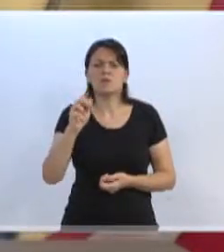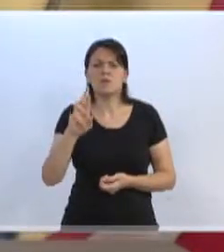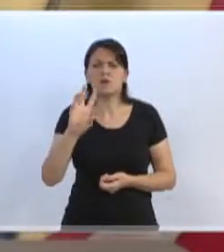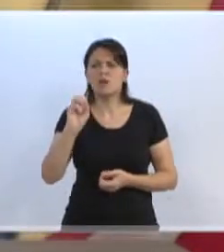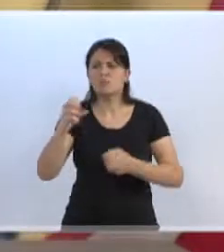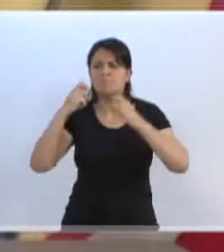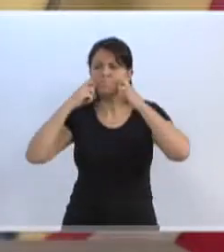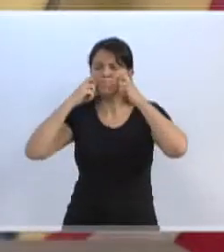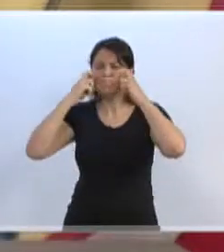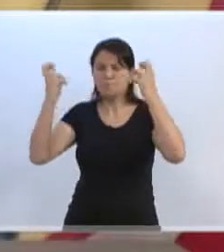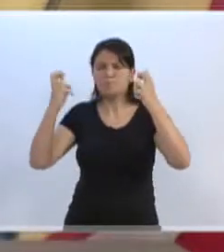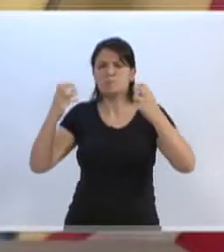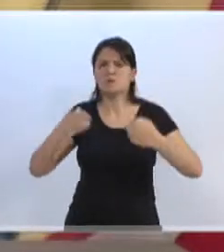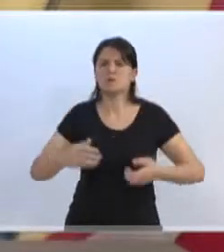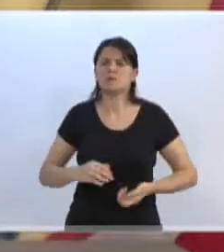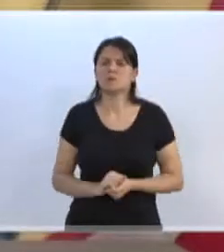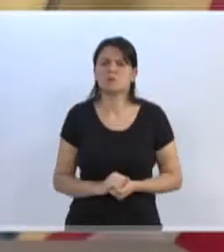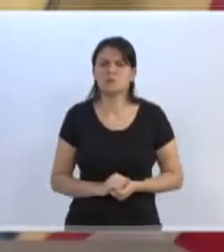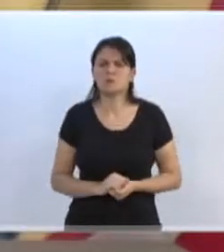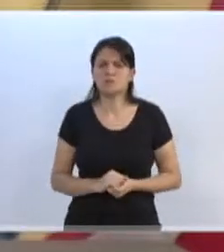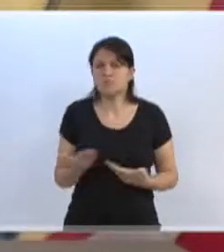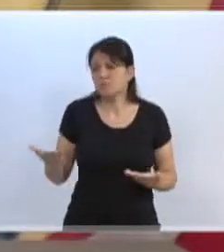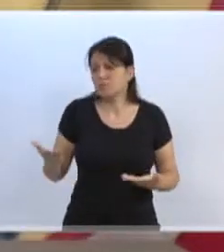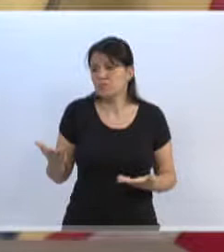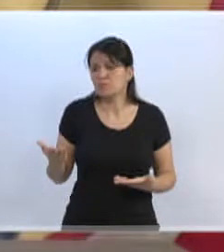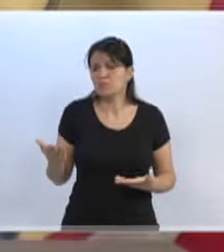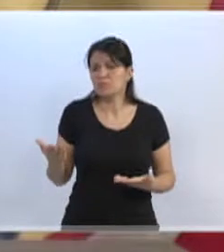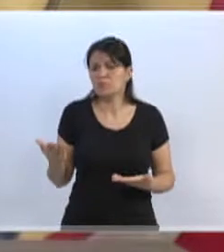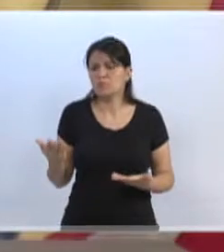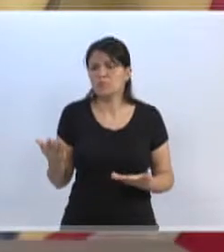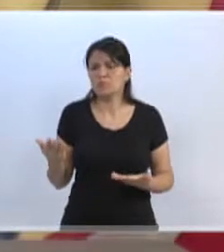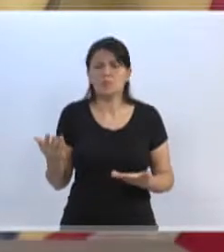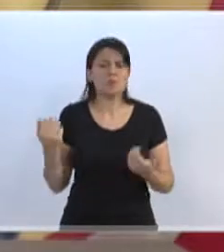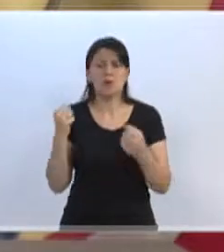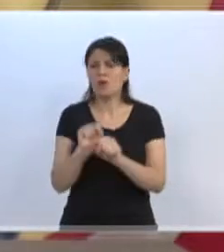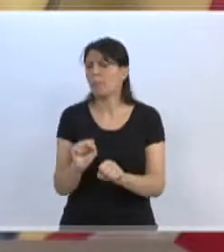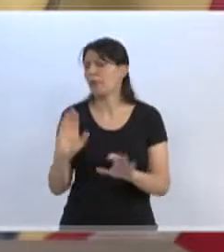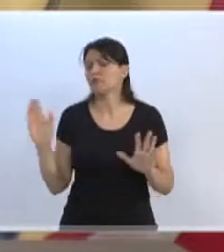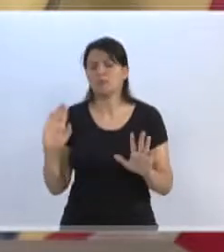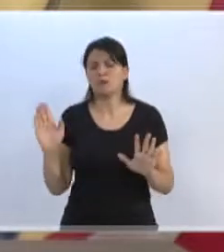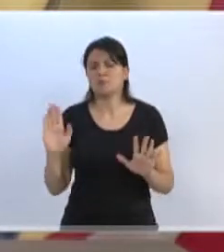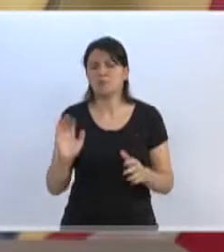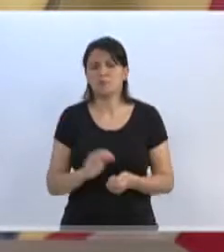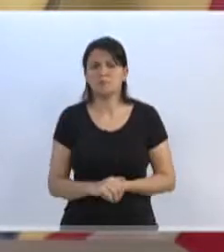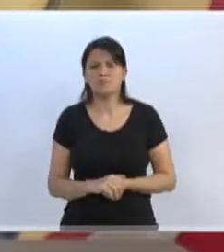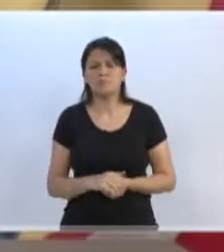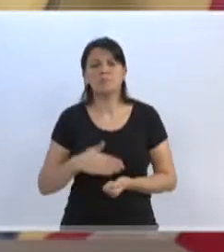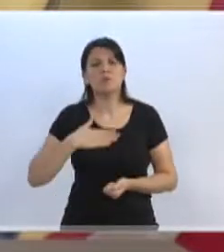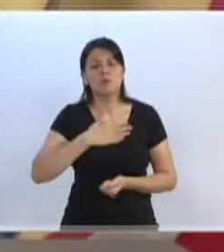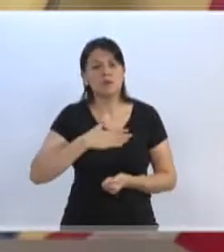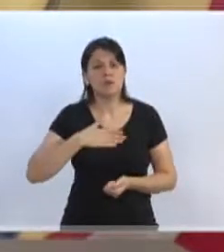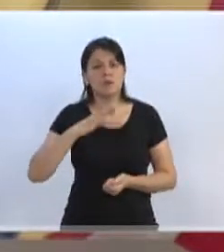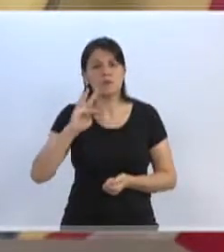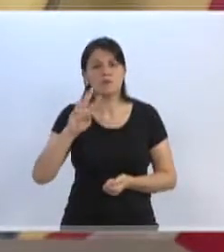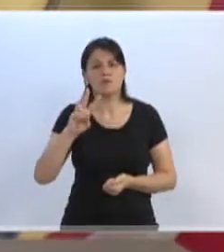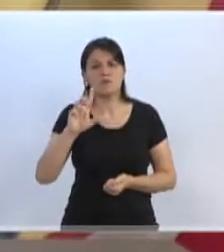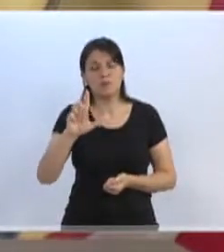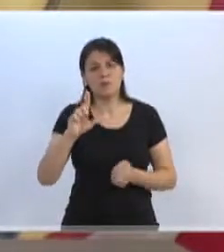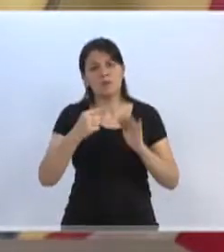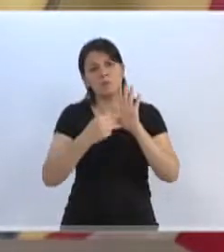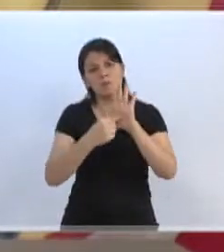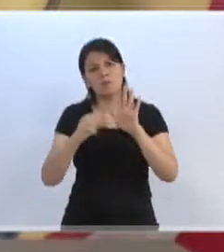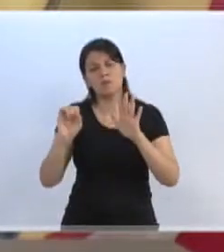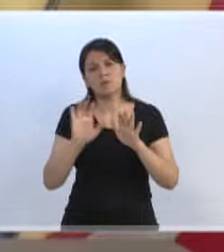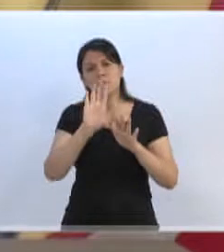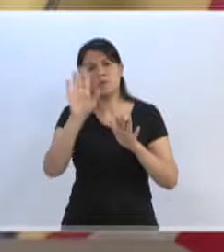realmente e é tanto que está fora é incapaz de assumir qualquer secretaria gostaria agora que a tv ele soltasse a imagem ali na